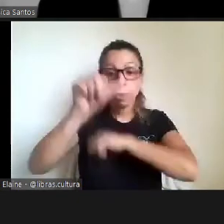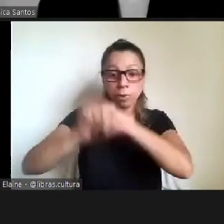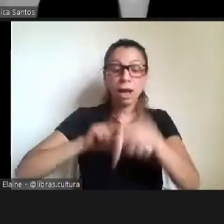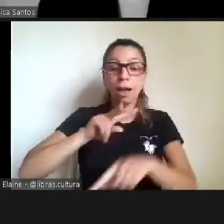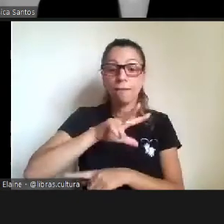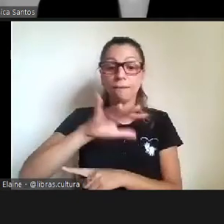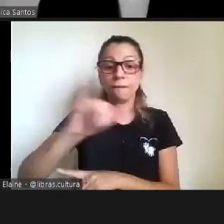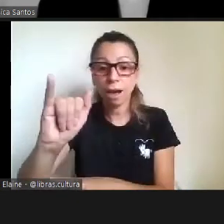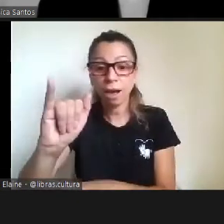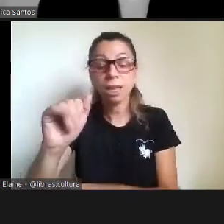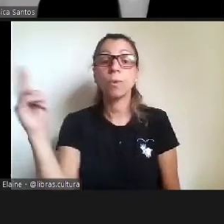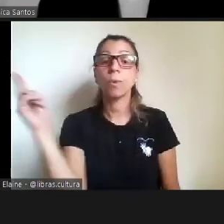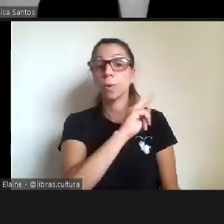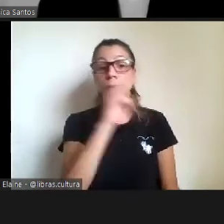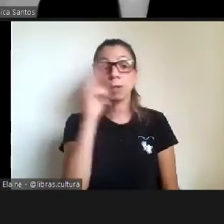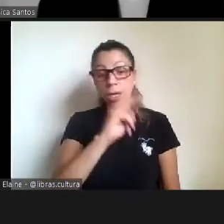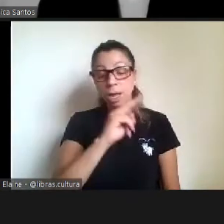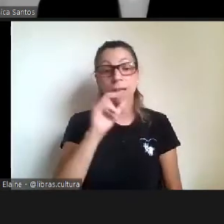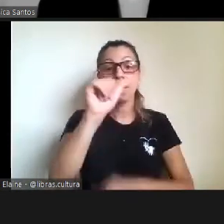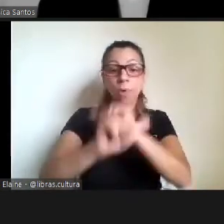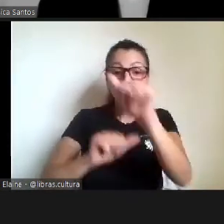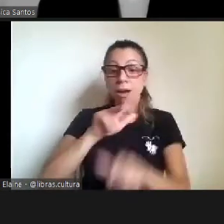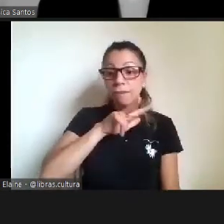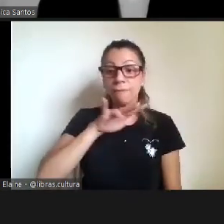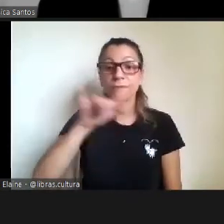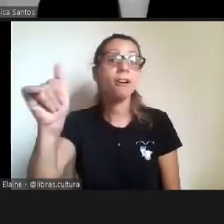Vamos mudar. É urgente, gente. Vamos